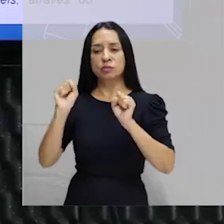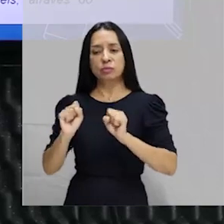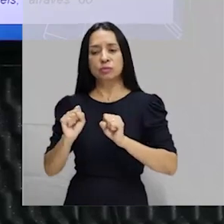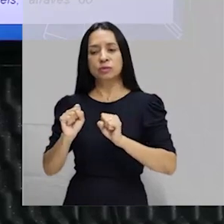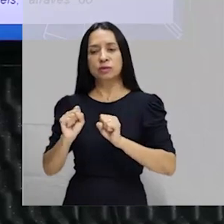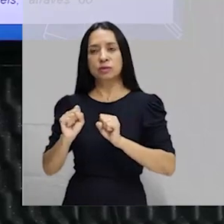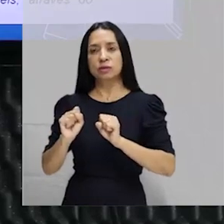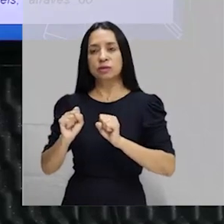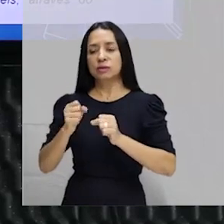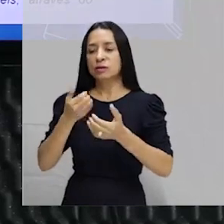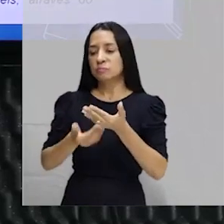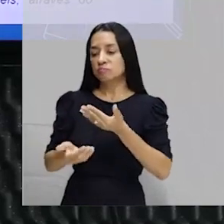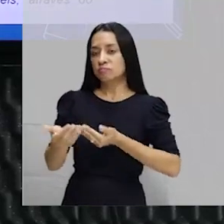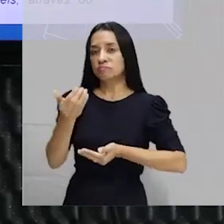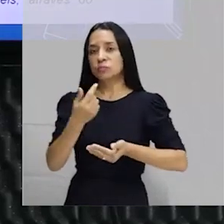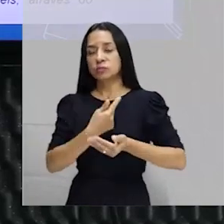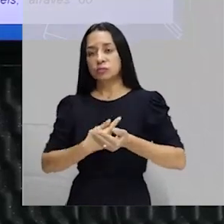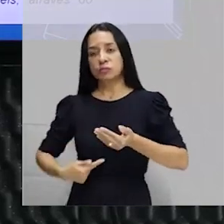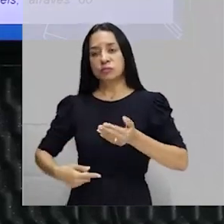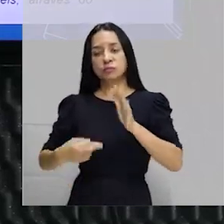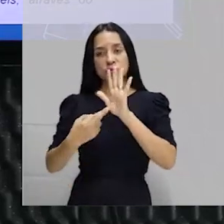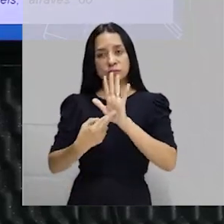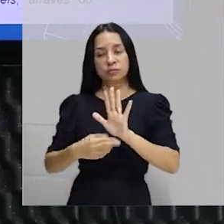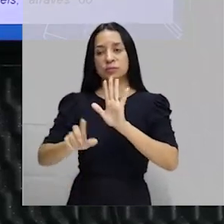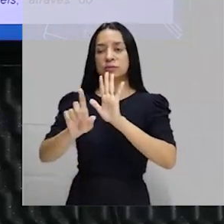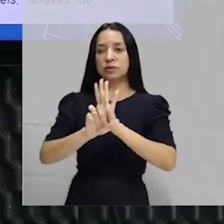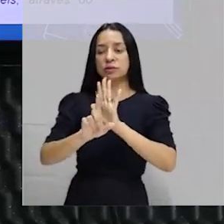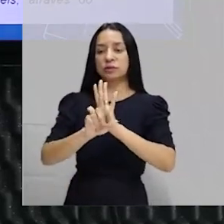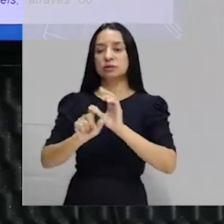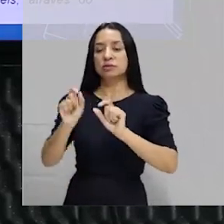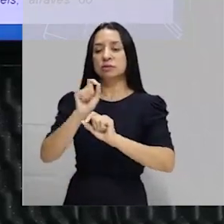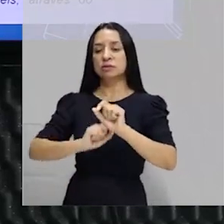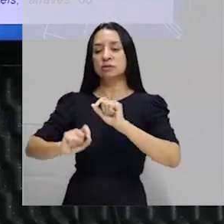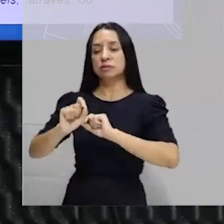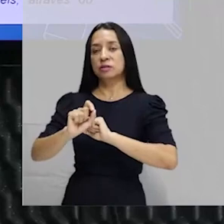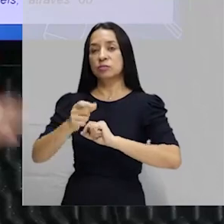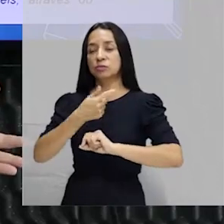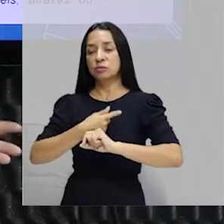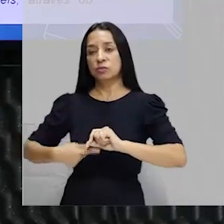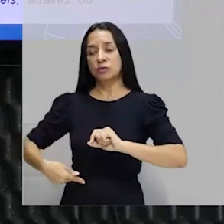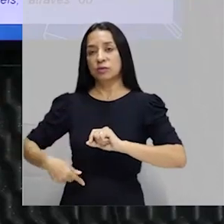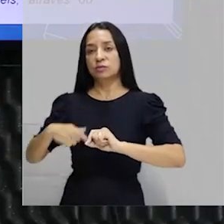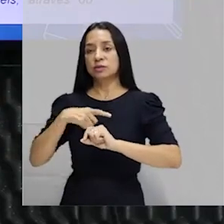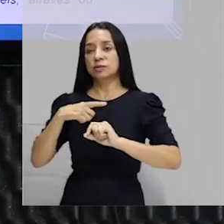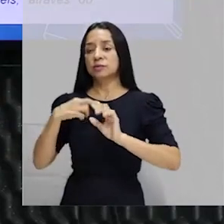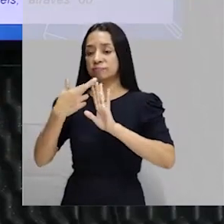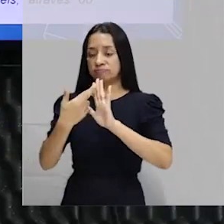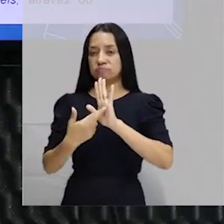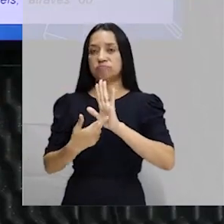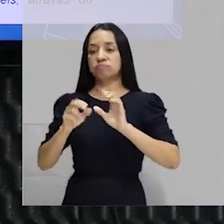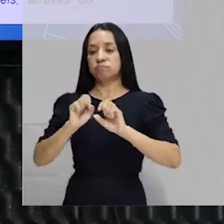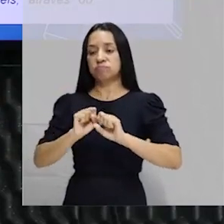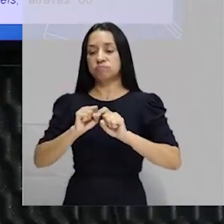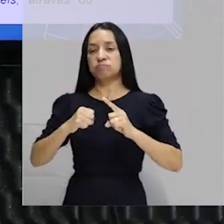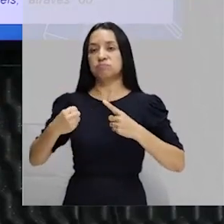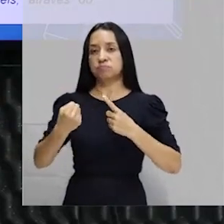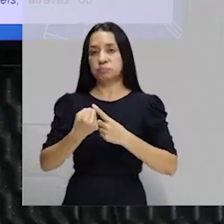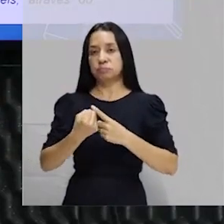Que é o ente humano que vai dar a razão de existir do próprio Estado, tá certo? Ou seja, somos nós. Sem a população, não tem por que o Estado